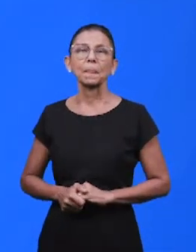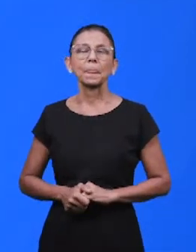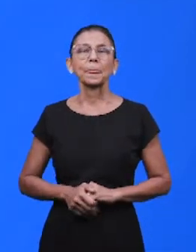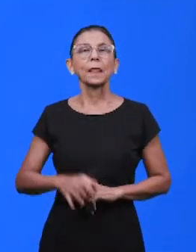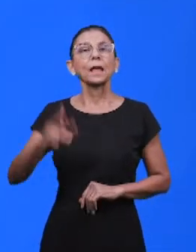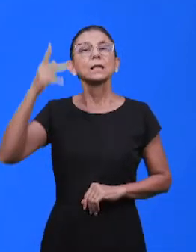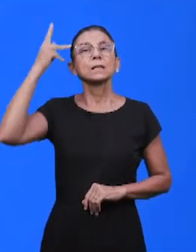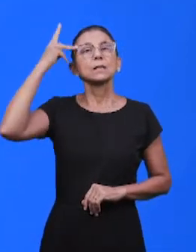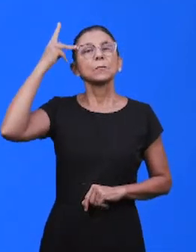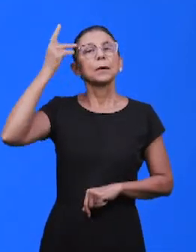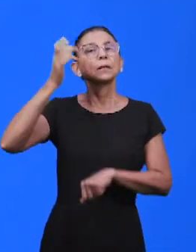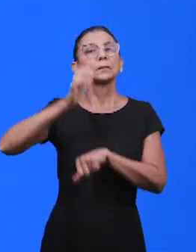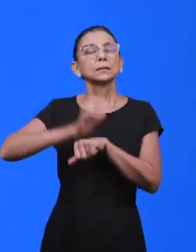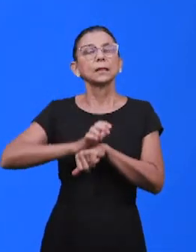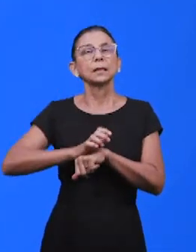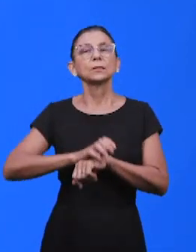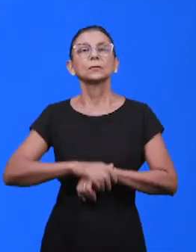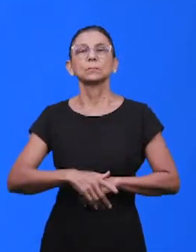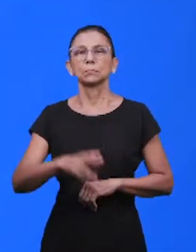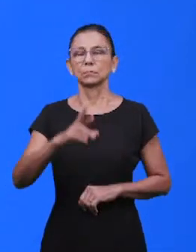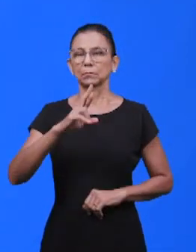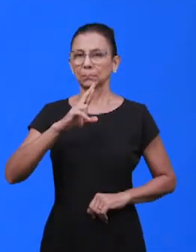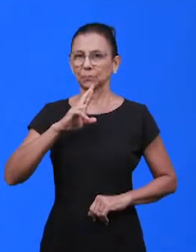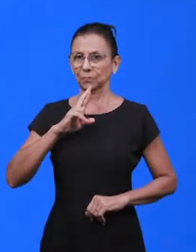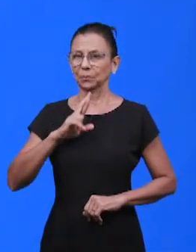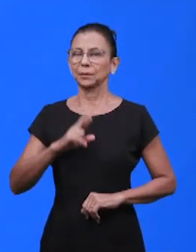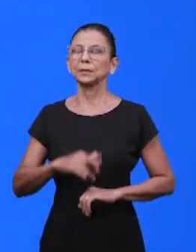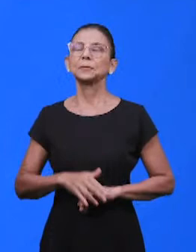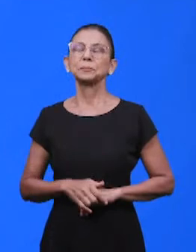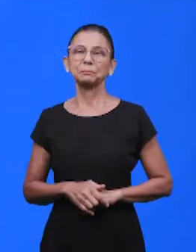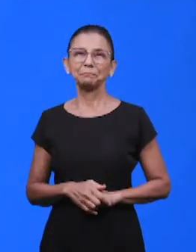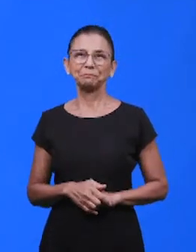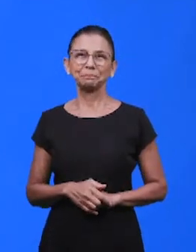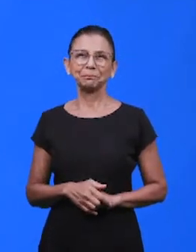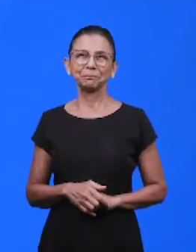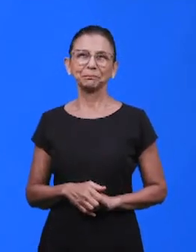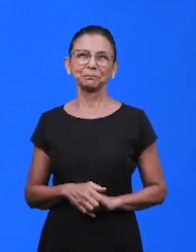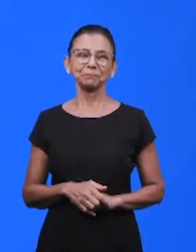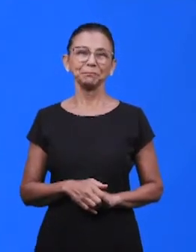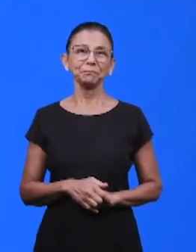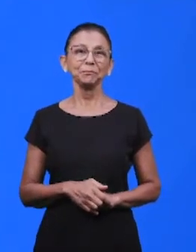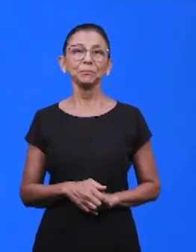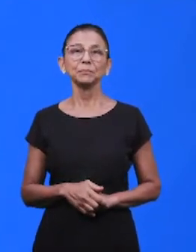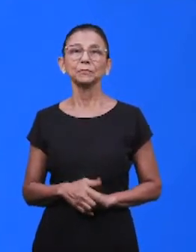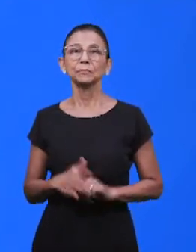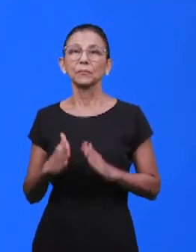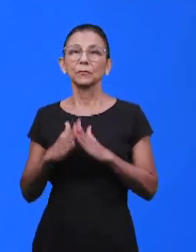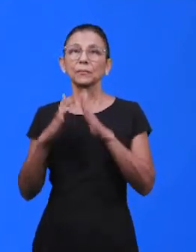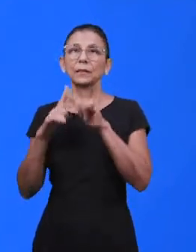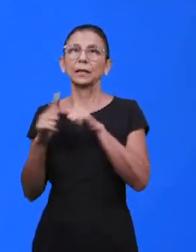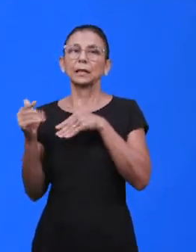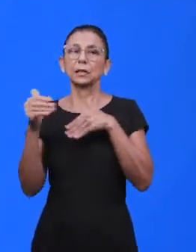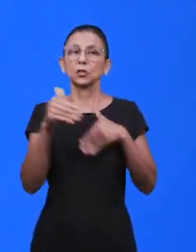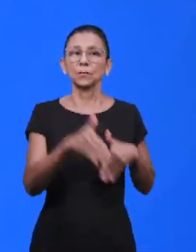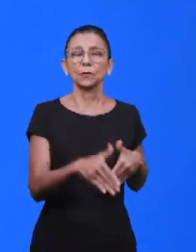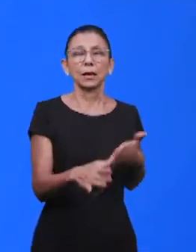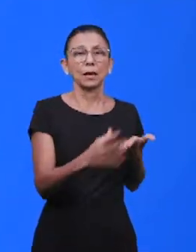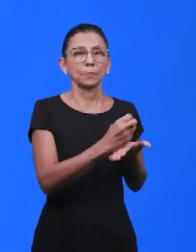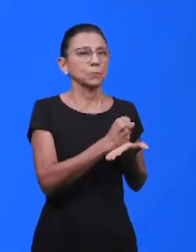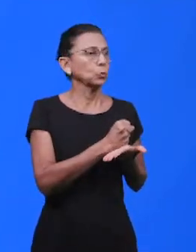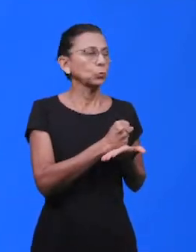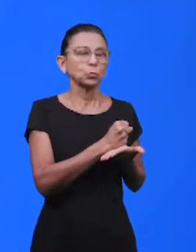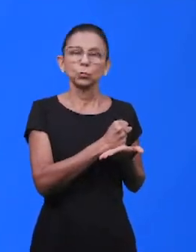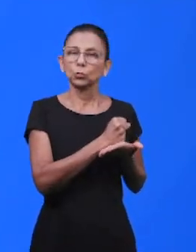as crianças ali, intermediárias e adolescentes, responderam muito bem na resposta à pergunta da professora, né? É que a igreja infiel é isso mesmo, ela não